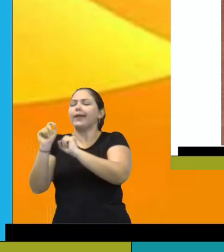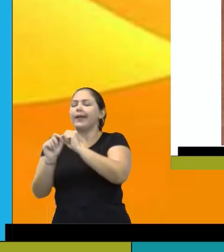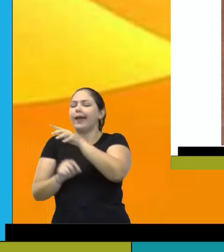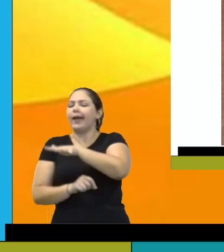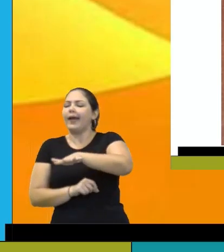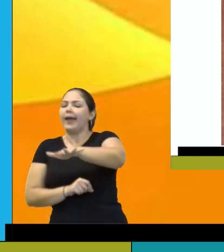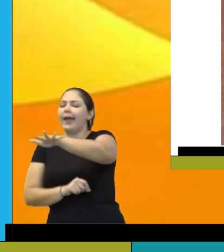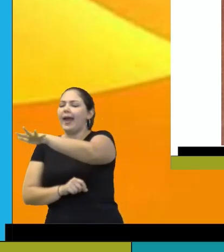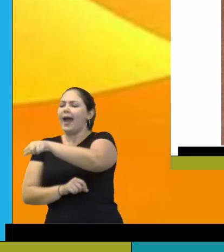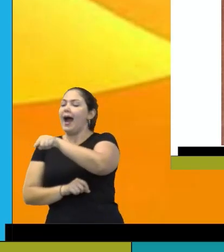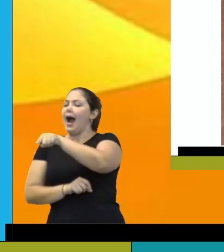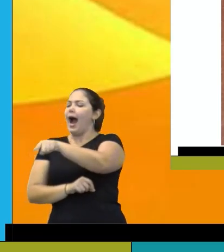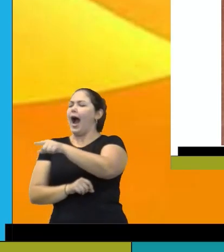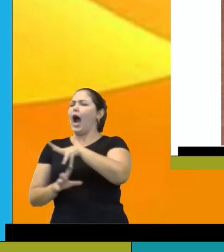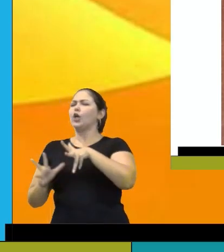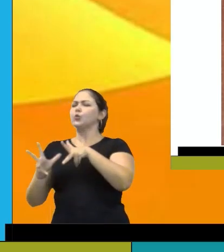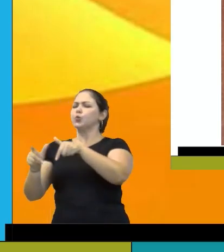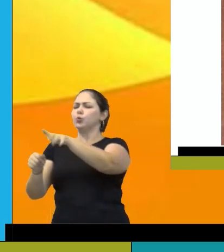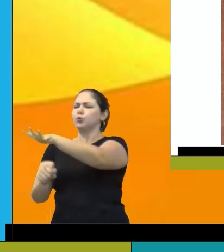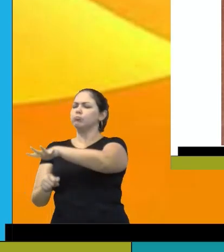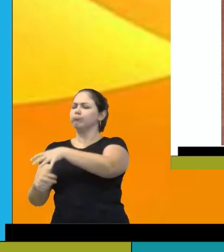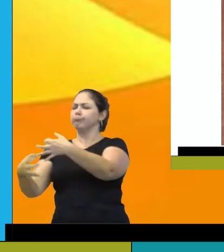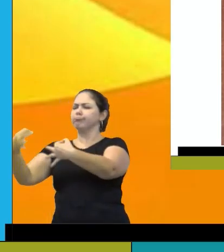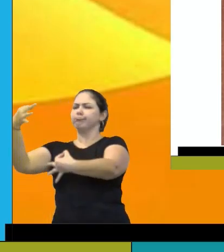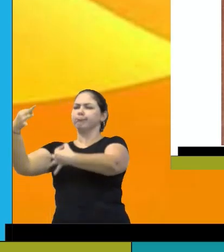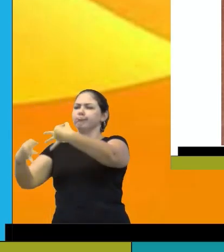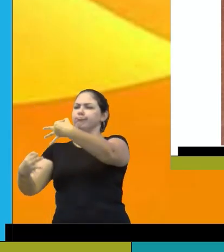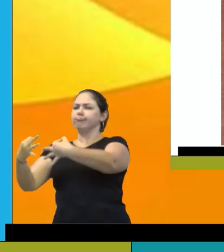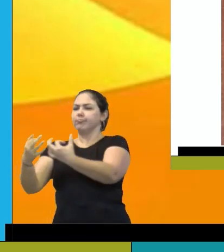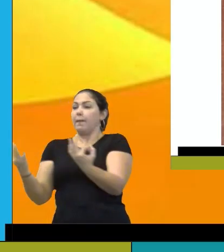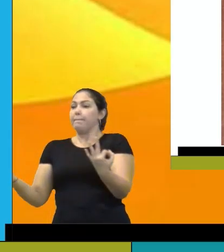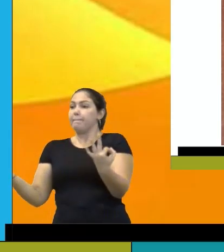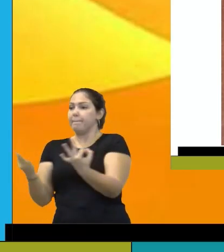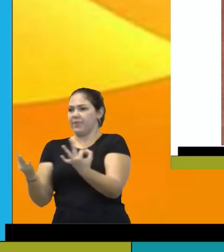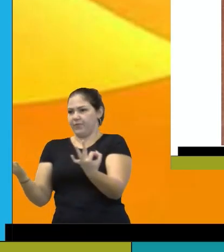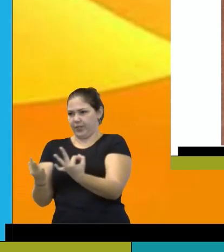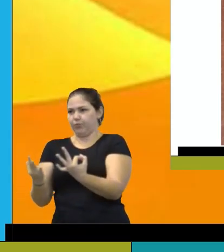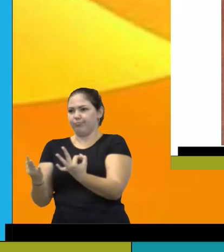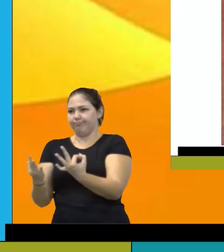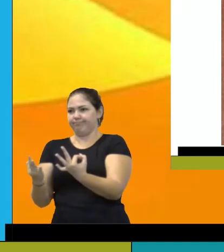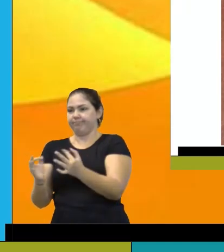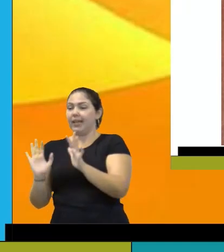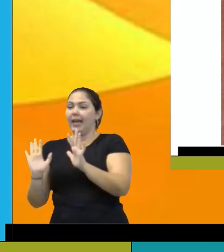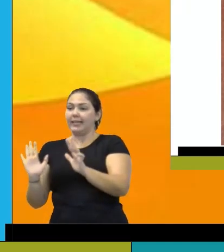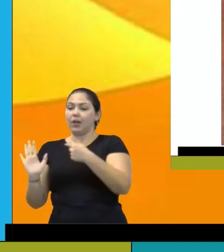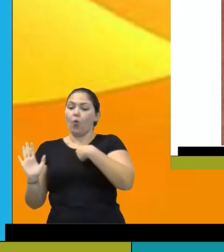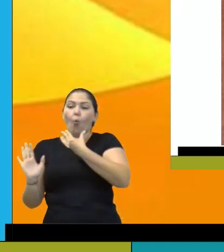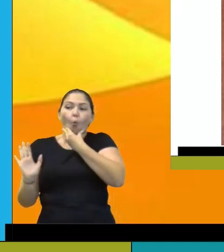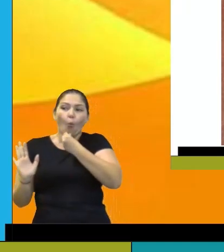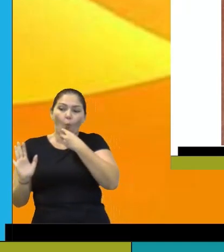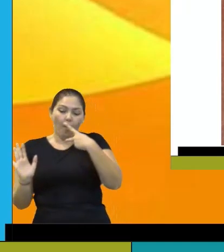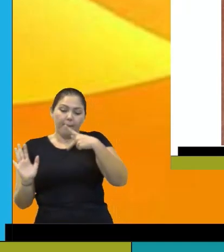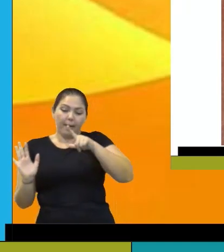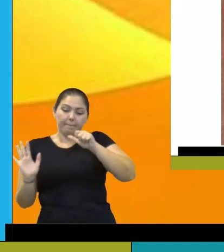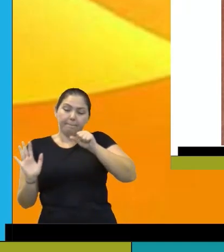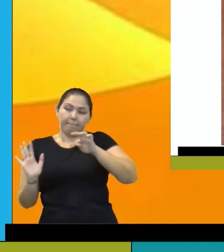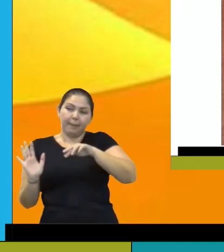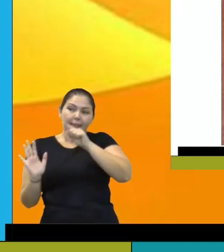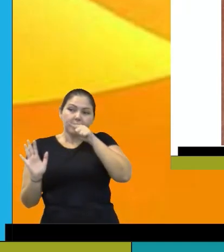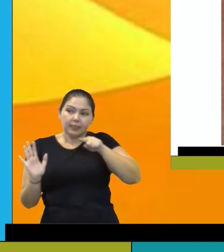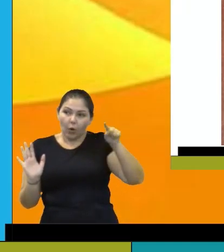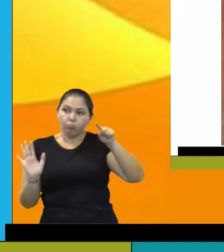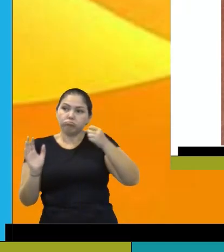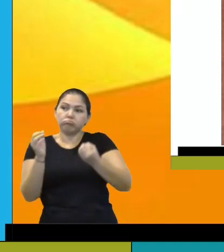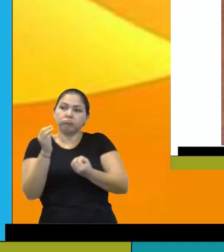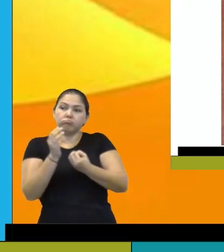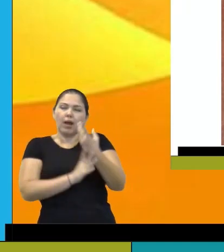da justiça. Quando Platão ele escreve no livro A República a respeito do que ele considerava ser uma